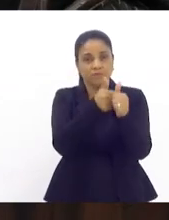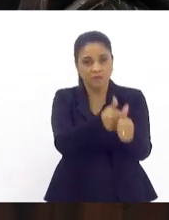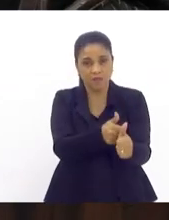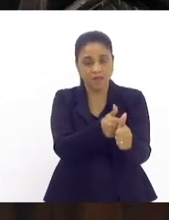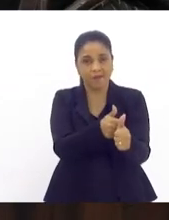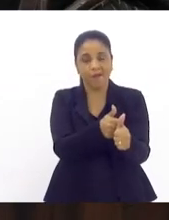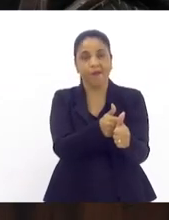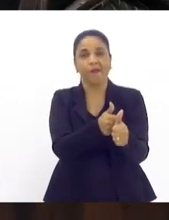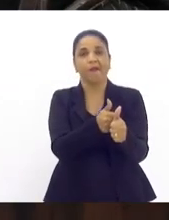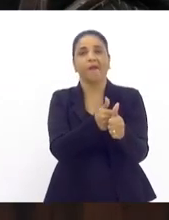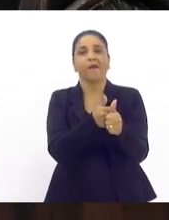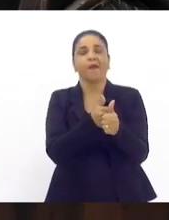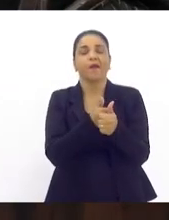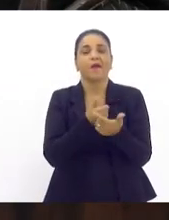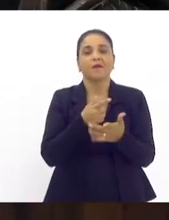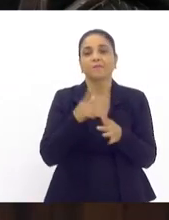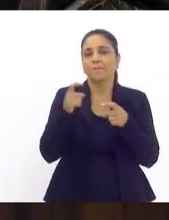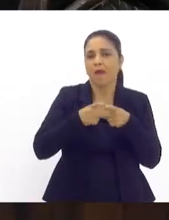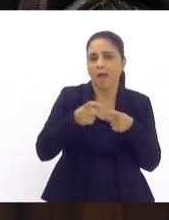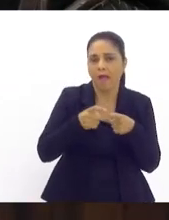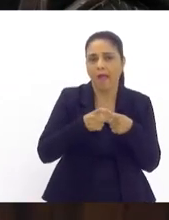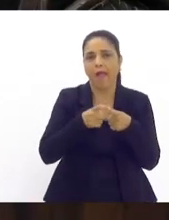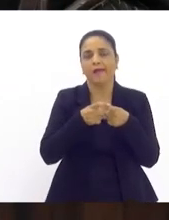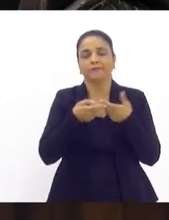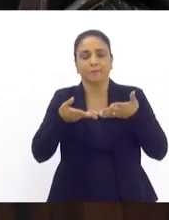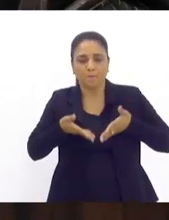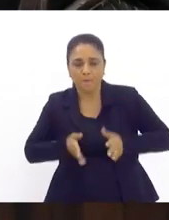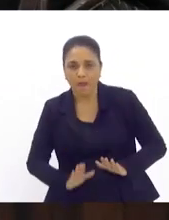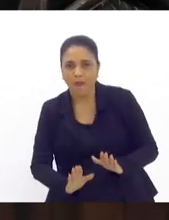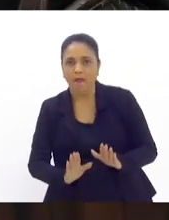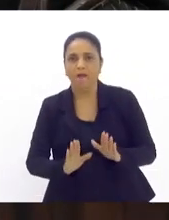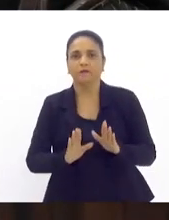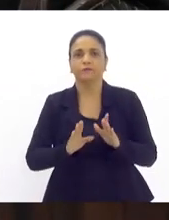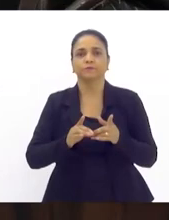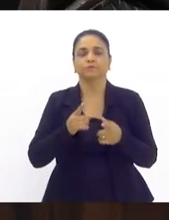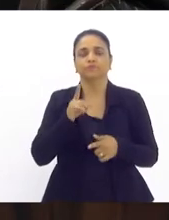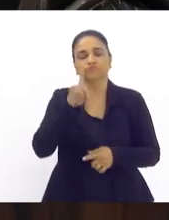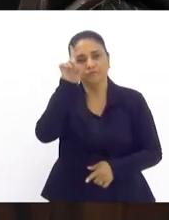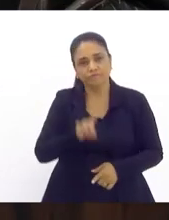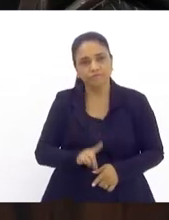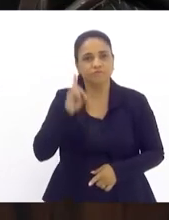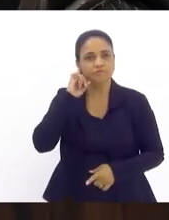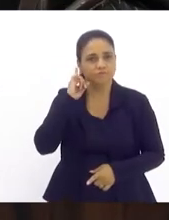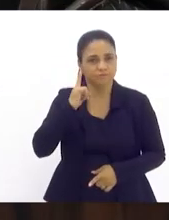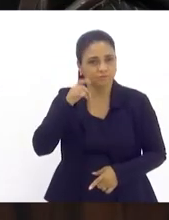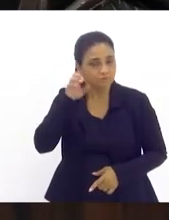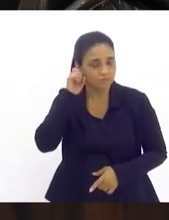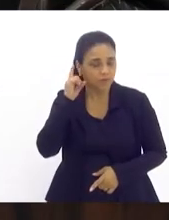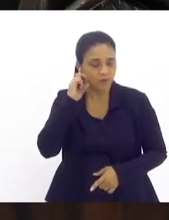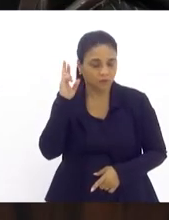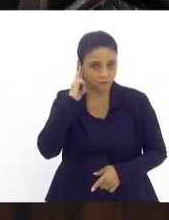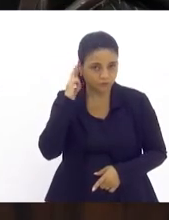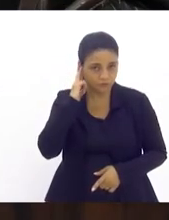de pré-natal e o trabalho de parto da gestante com deficiência auditiva. Pareceres das